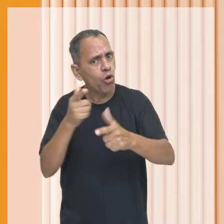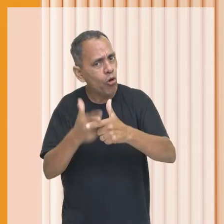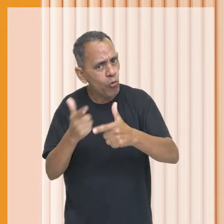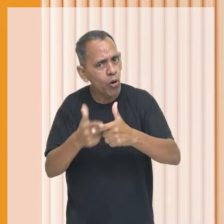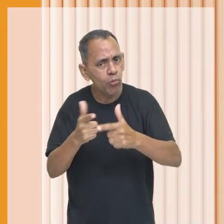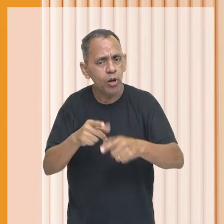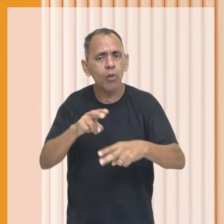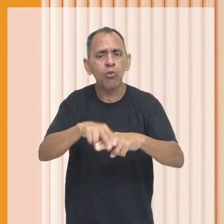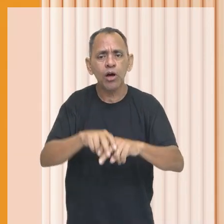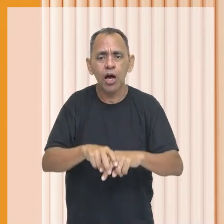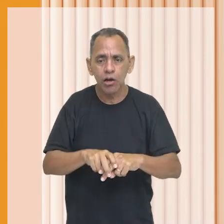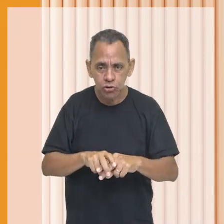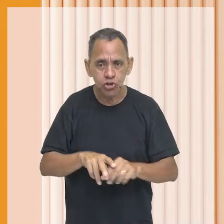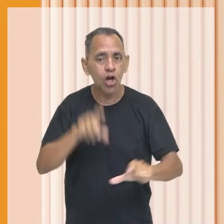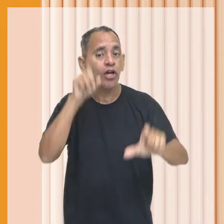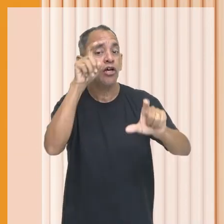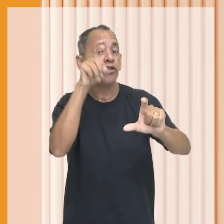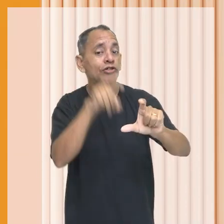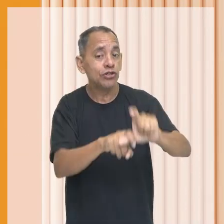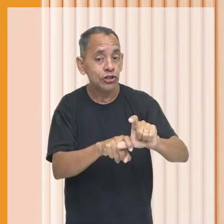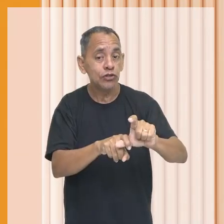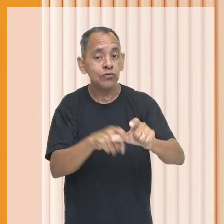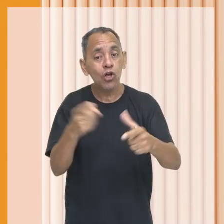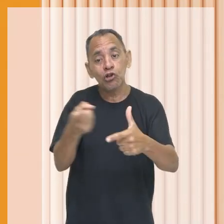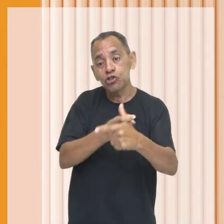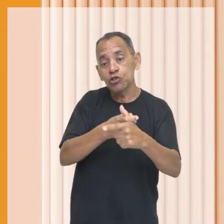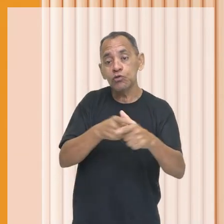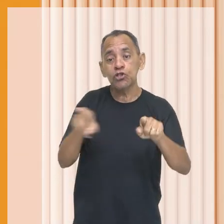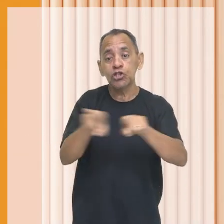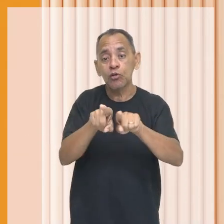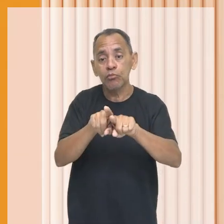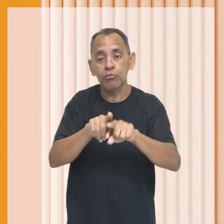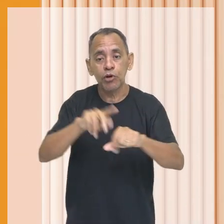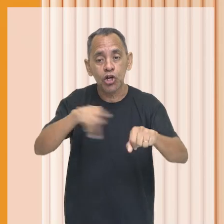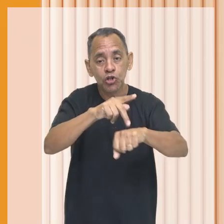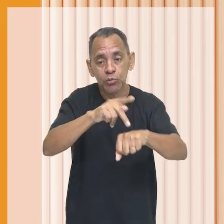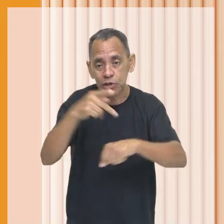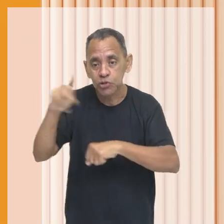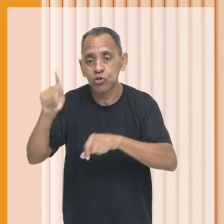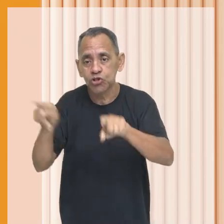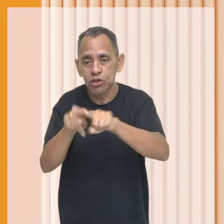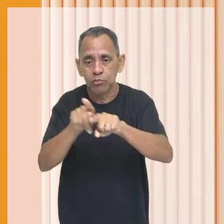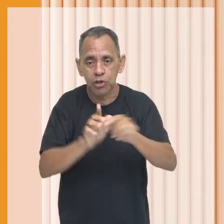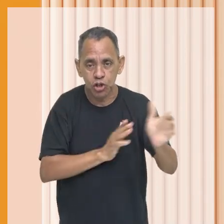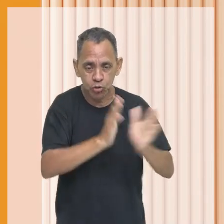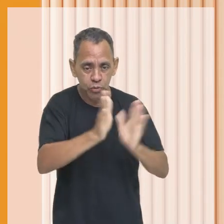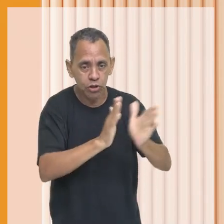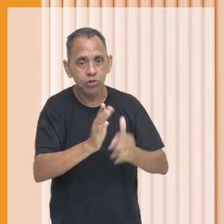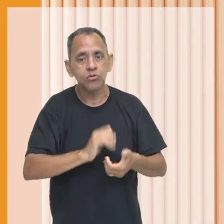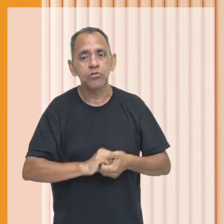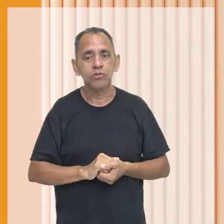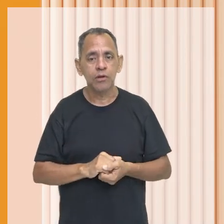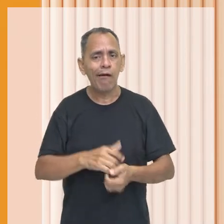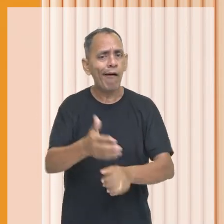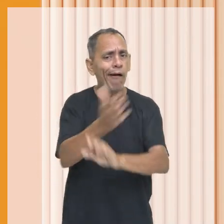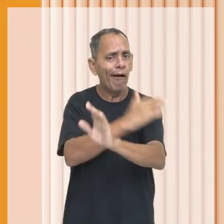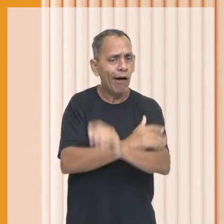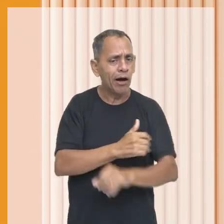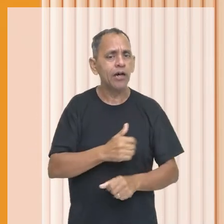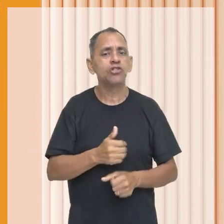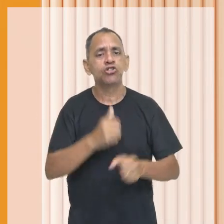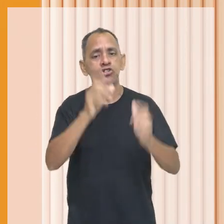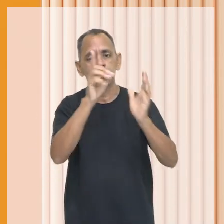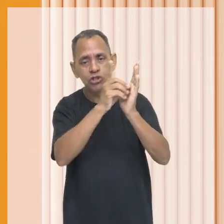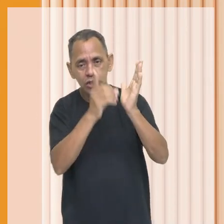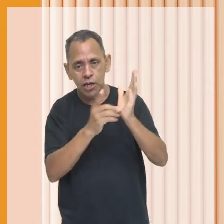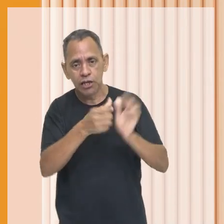tudo mais. Ou seja, já era uma herança de governos anteriores, de décadas anteriores, desde a década de 80, esse problema da